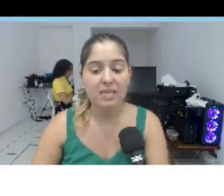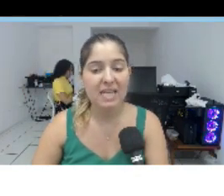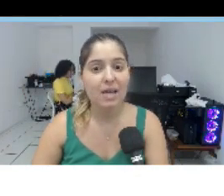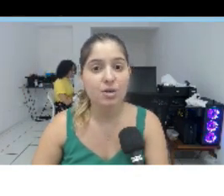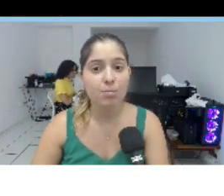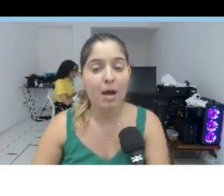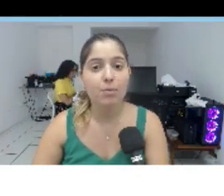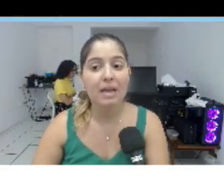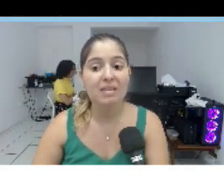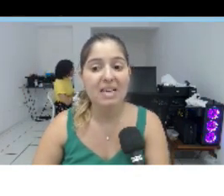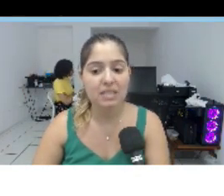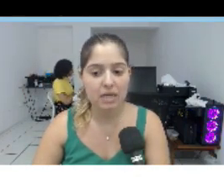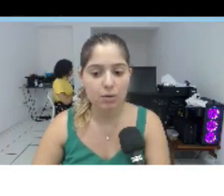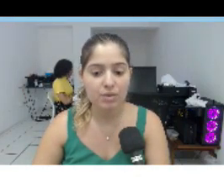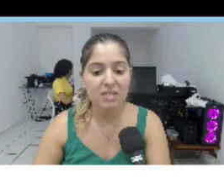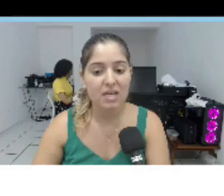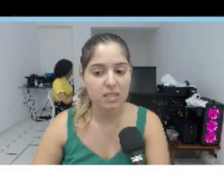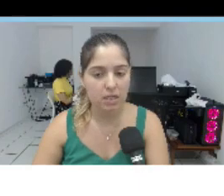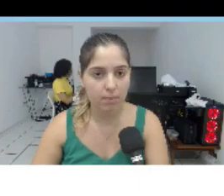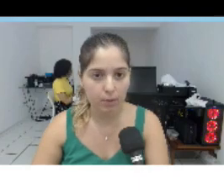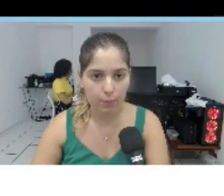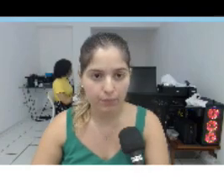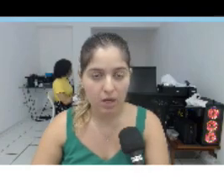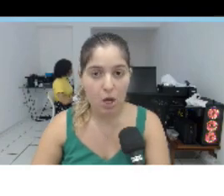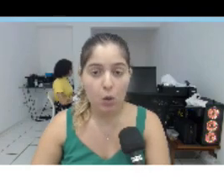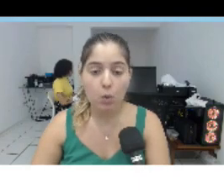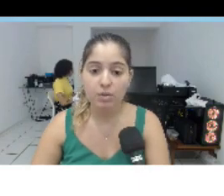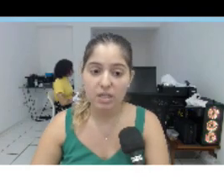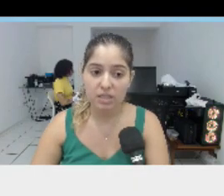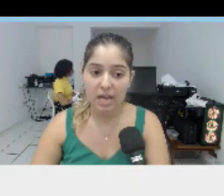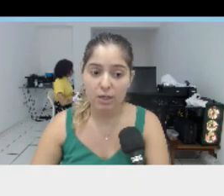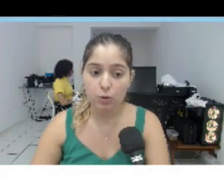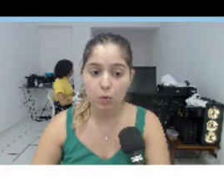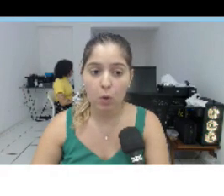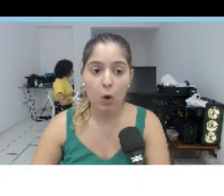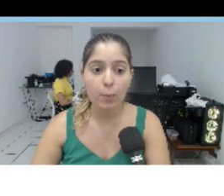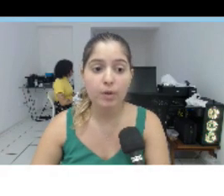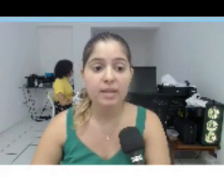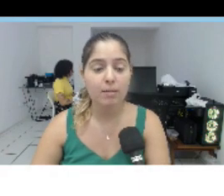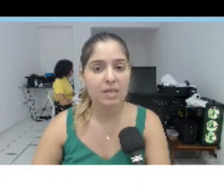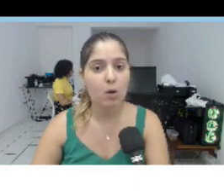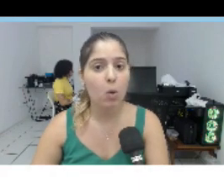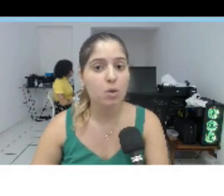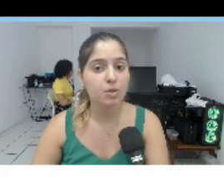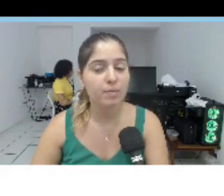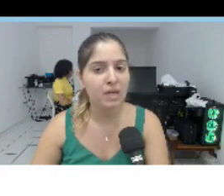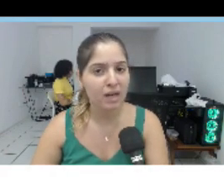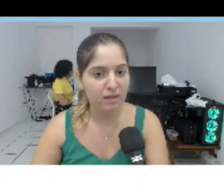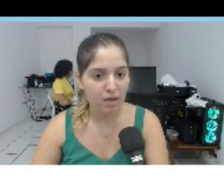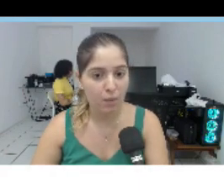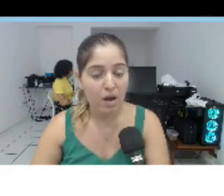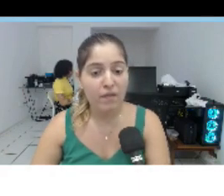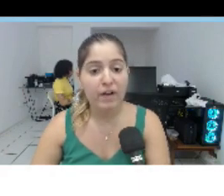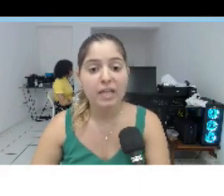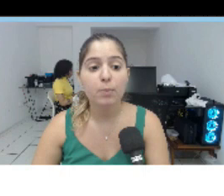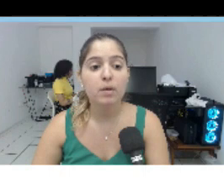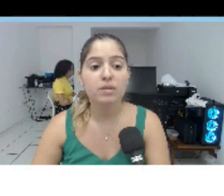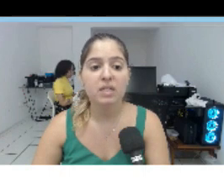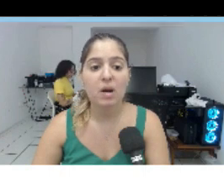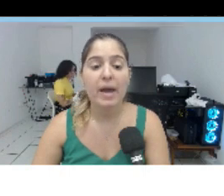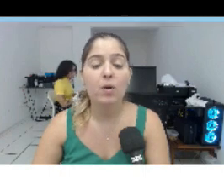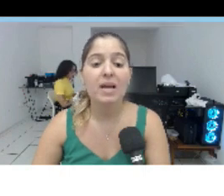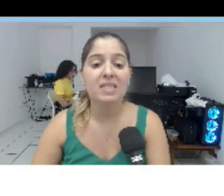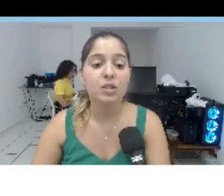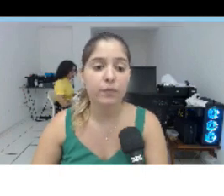de pedras é estimado em R$360 mil. Com os destaques do Globo, temos a coluna de Miri Leitão. Fala que o